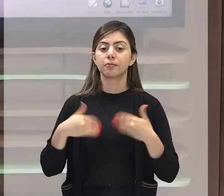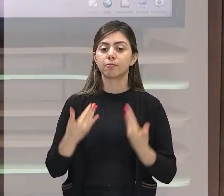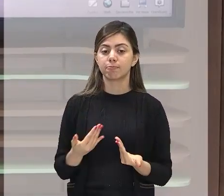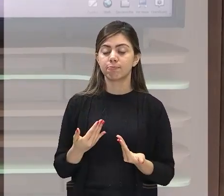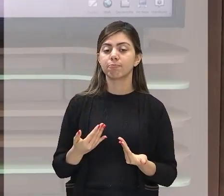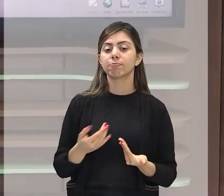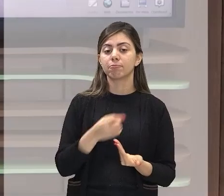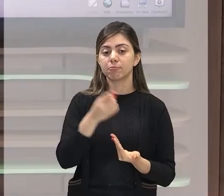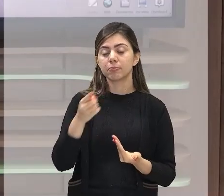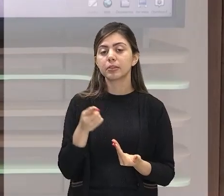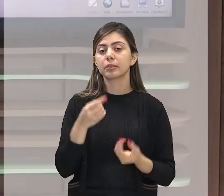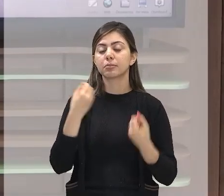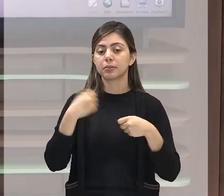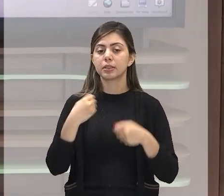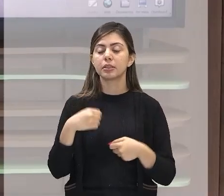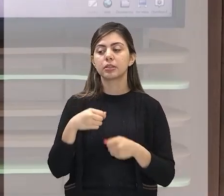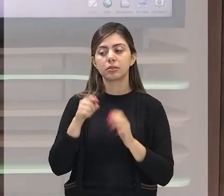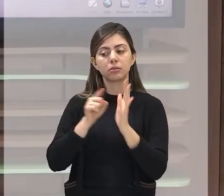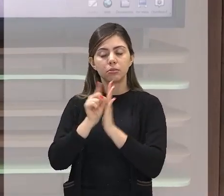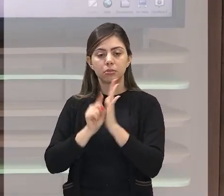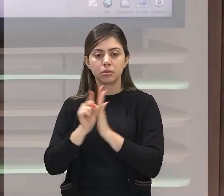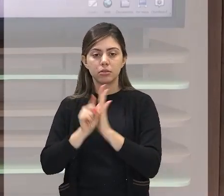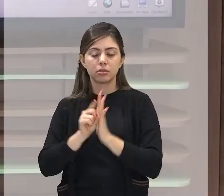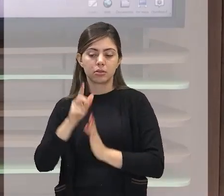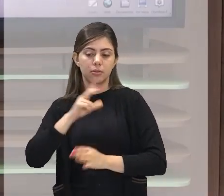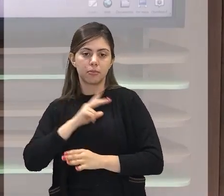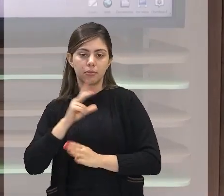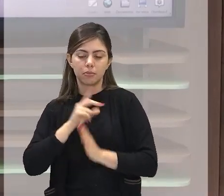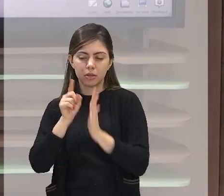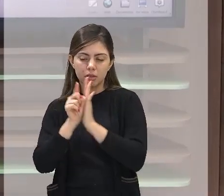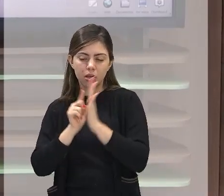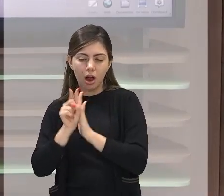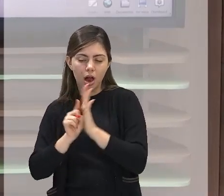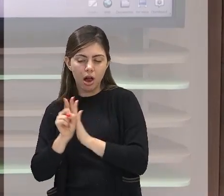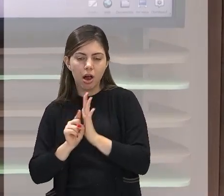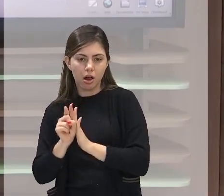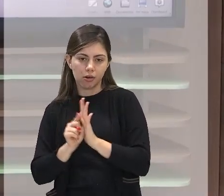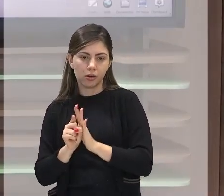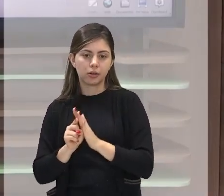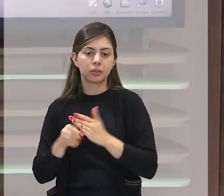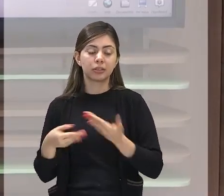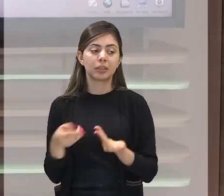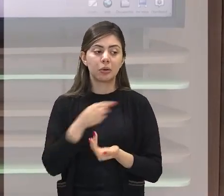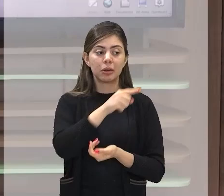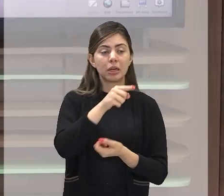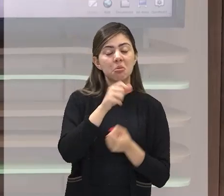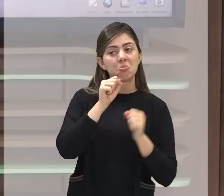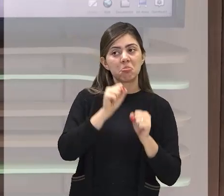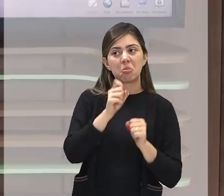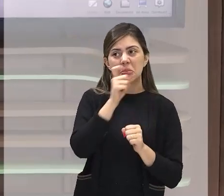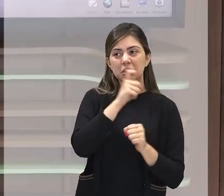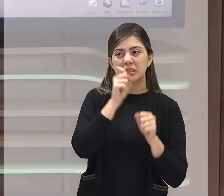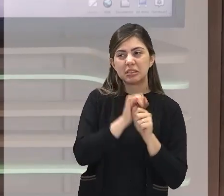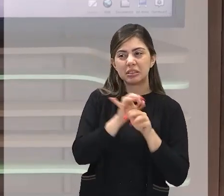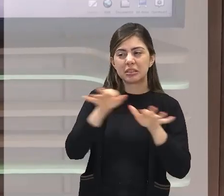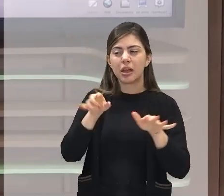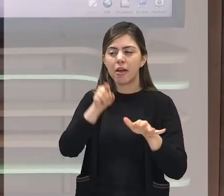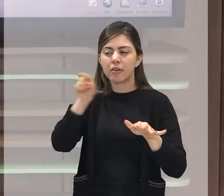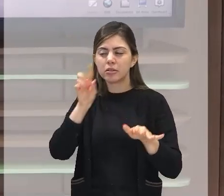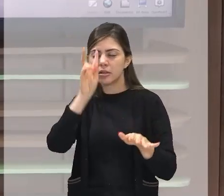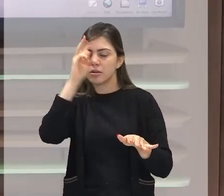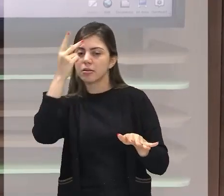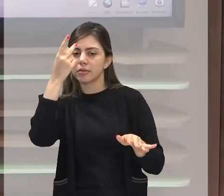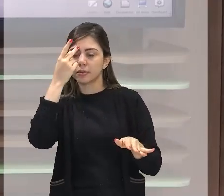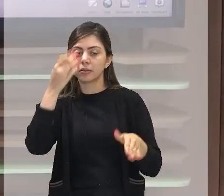obscuros, de interesses que a gente não sabe qual é a natureza, mas que querem, né, tem interesses em mudar a sua opinião. Então,